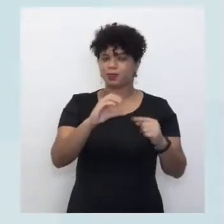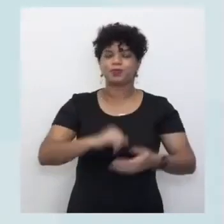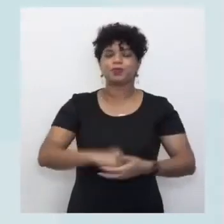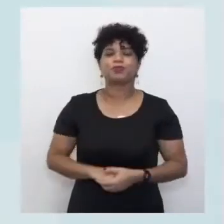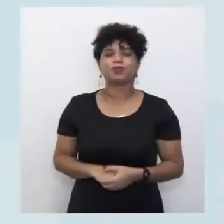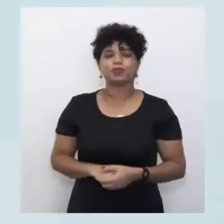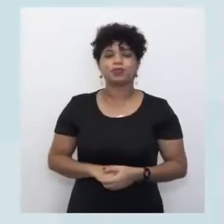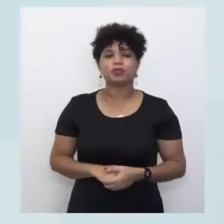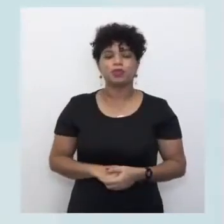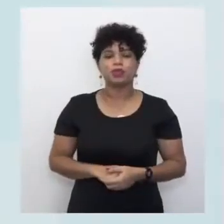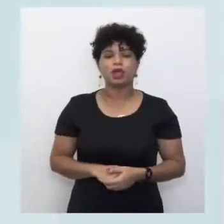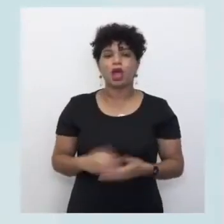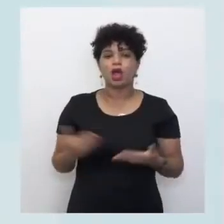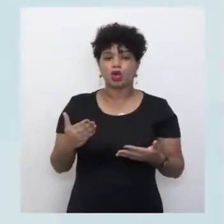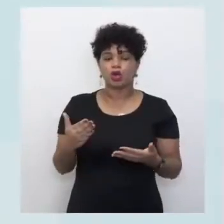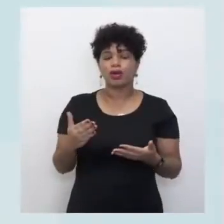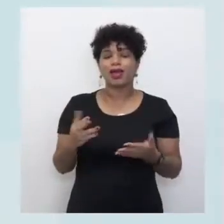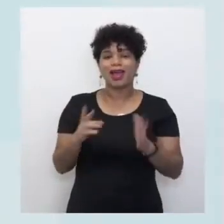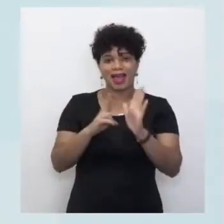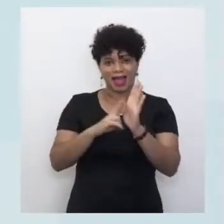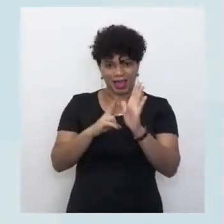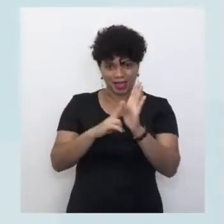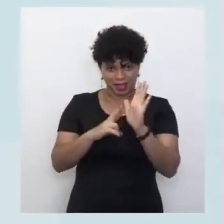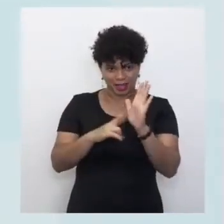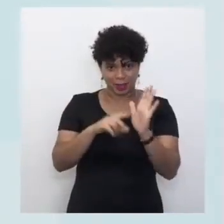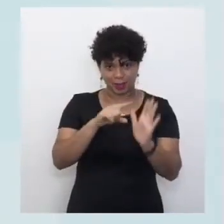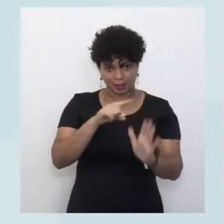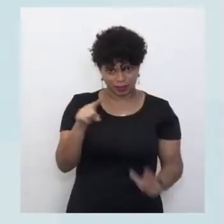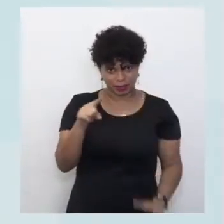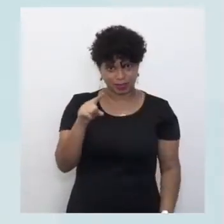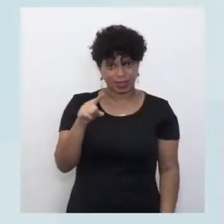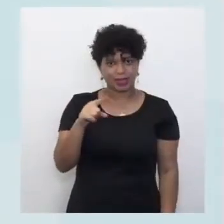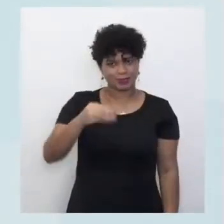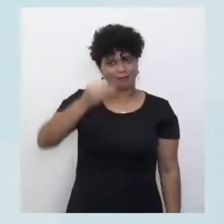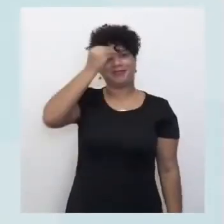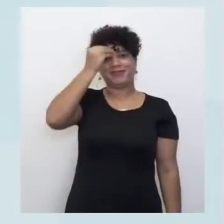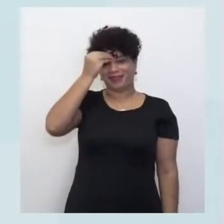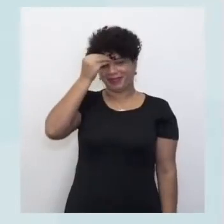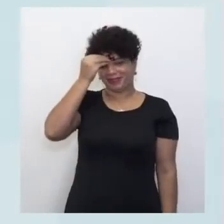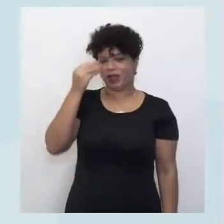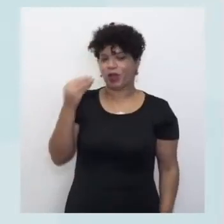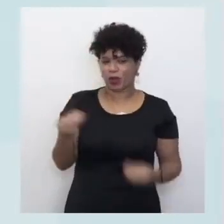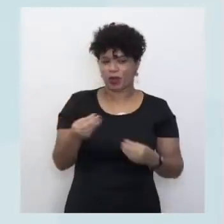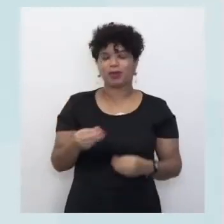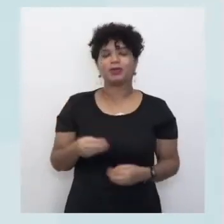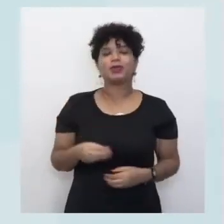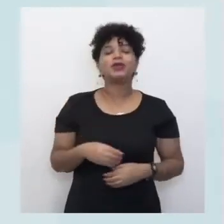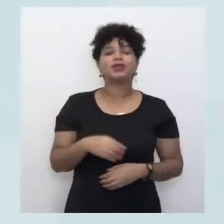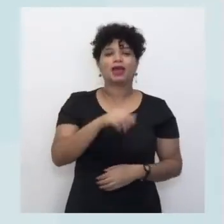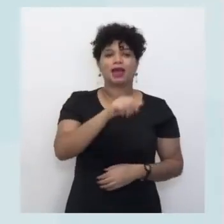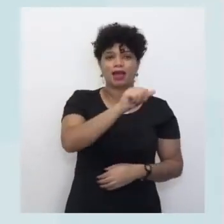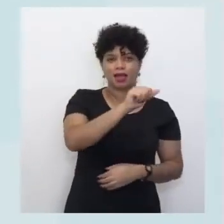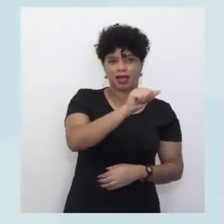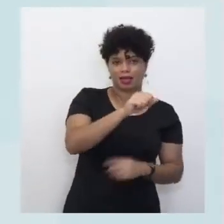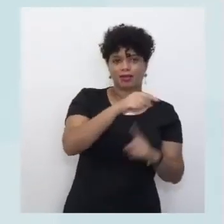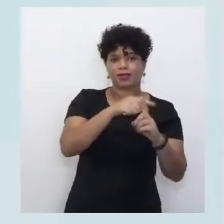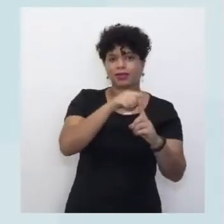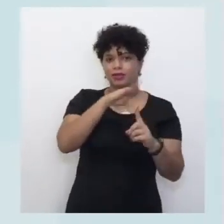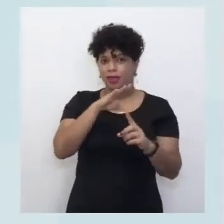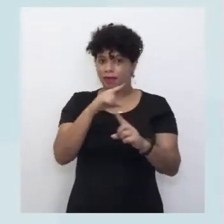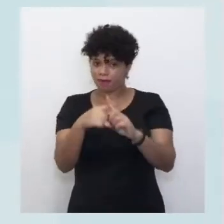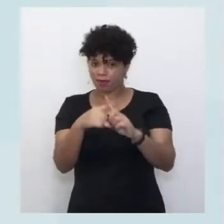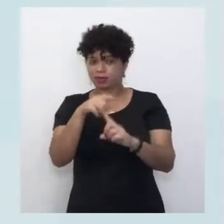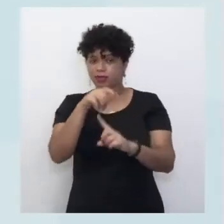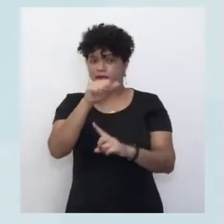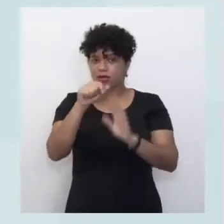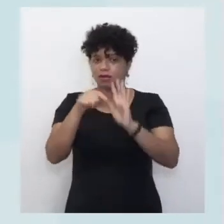vou colocar a regrinha do quadrado perfeito aqui embaixo para você lembrar o que você tem que fazer.